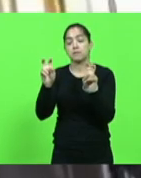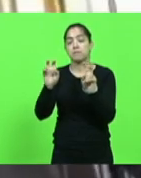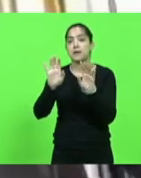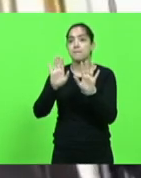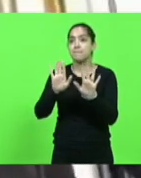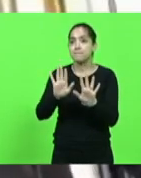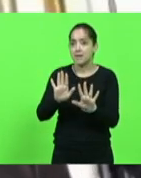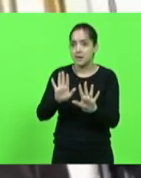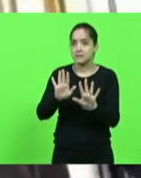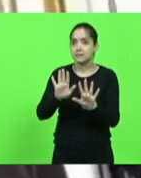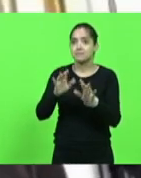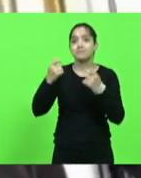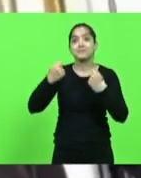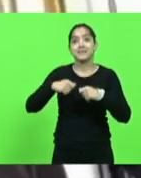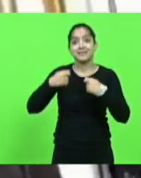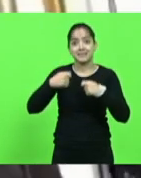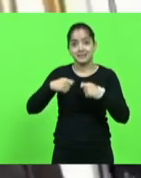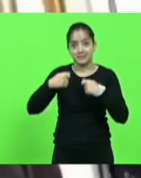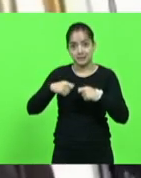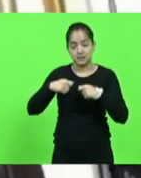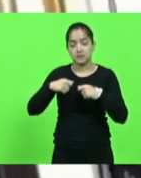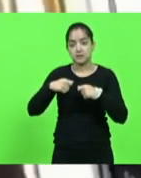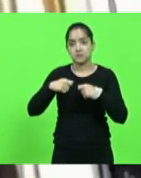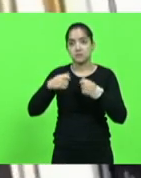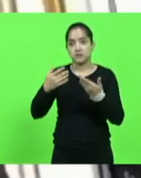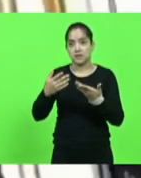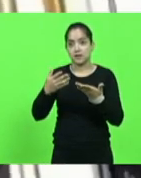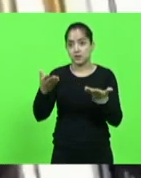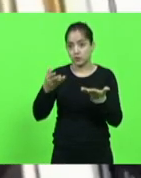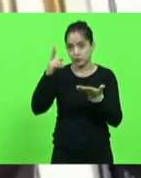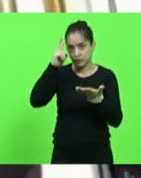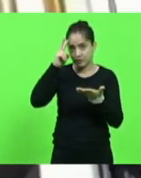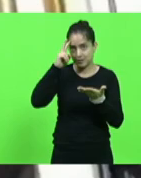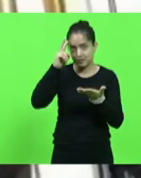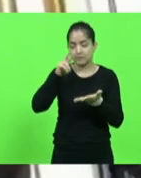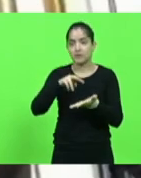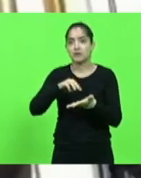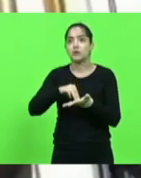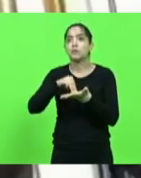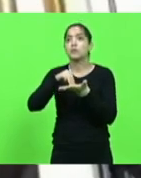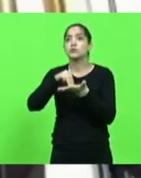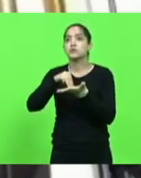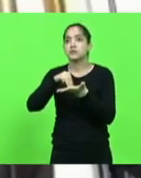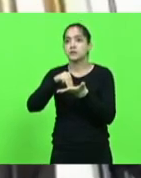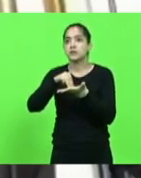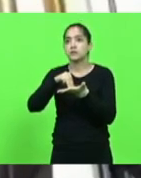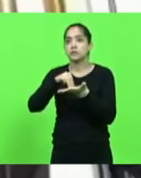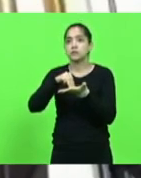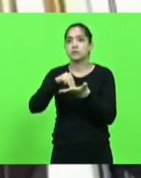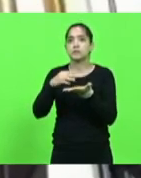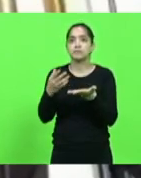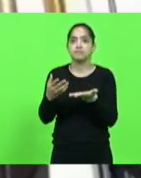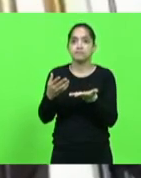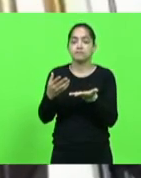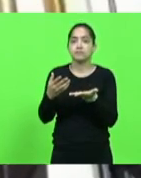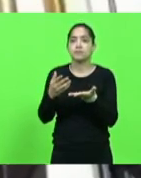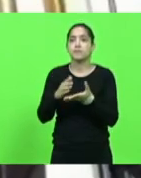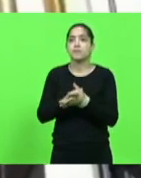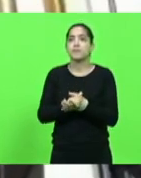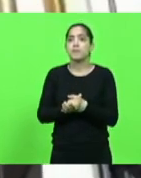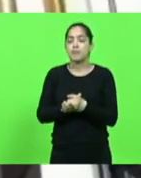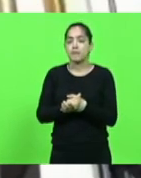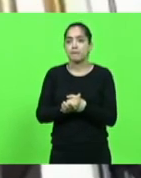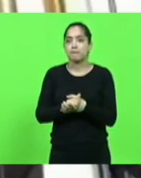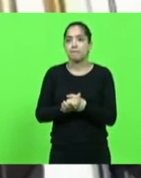que isso precisa, e ainda bem que aconteceu numa quinta-feira, numa moção não tão representativa o